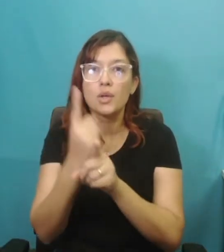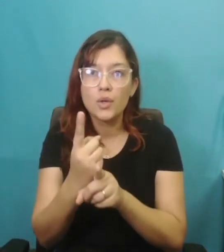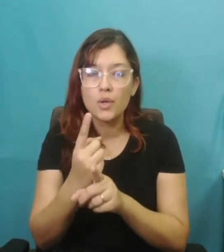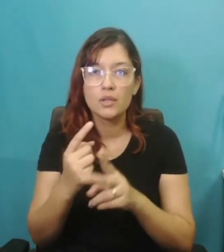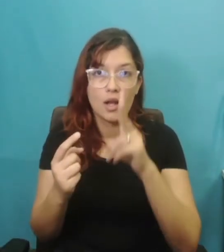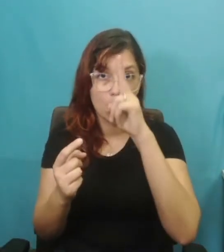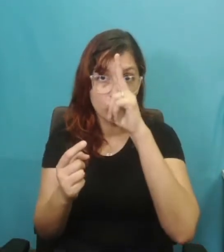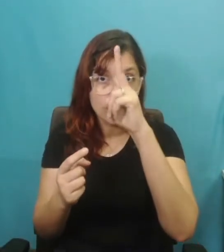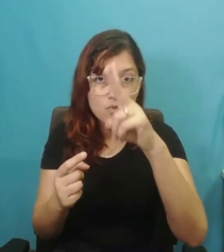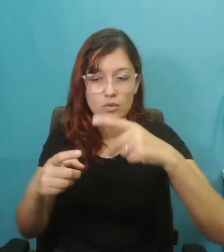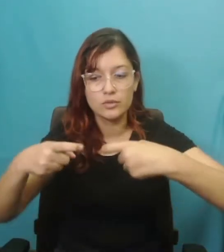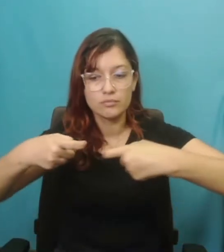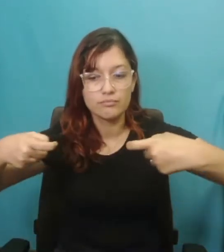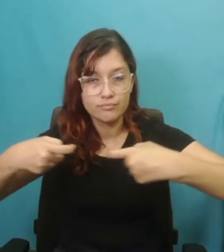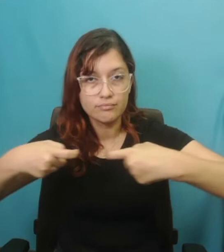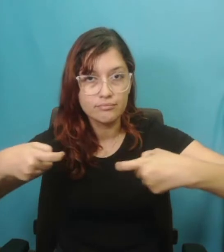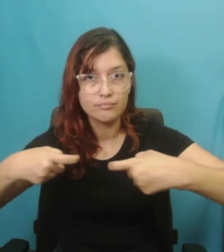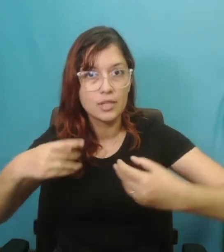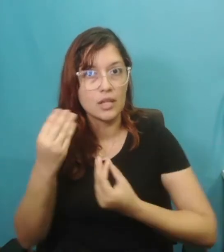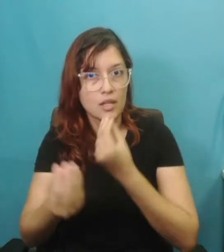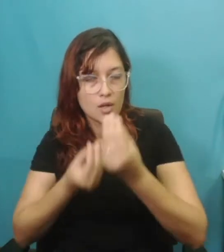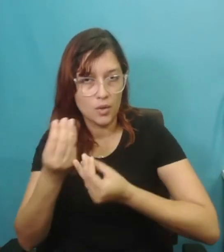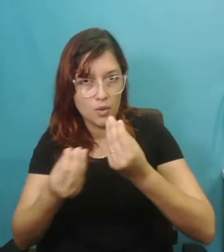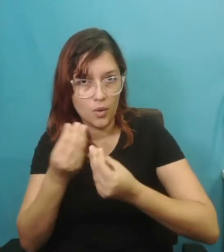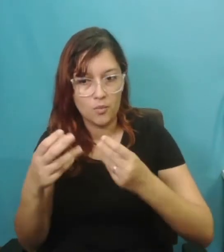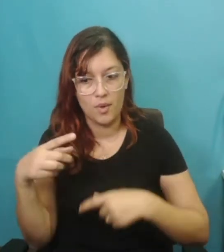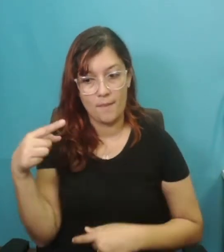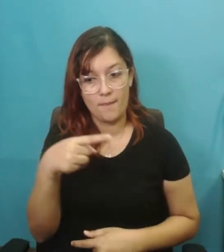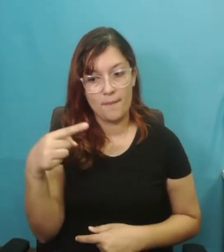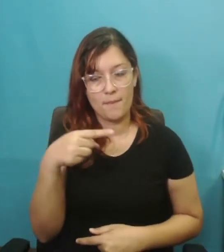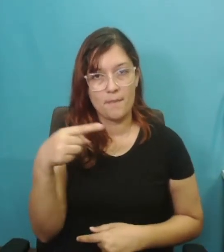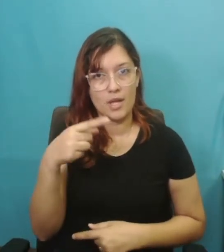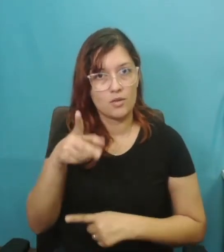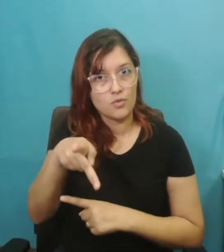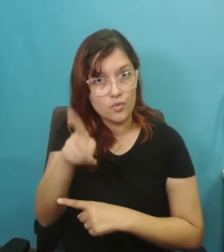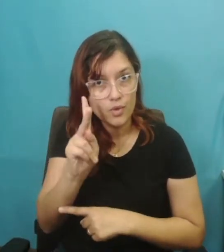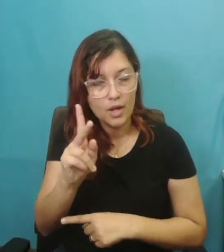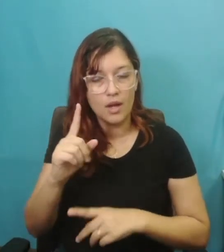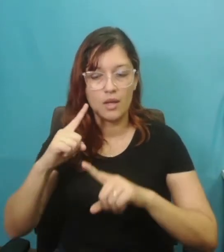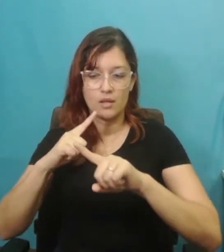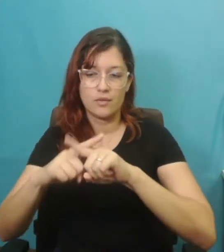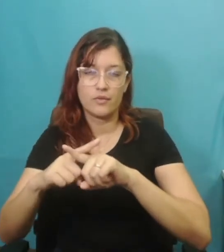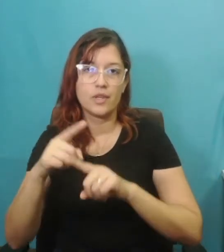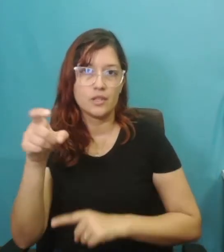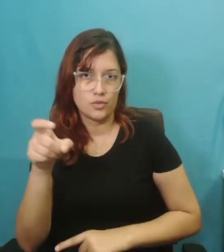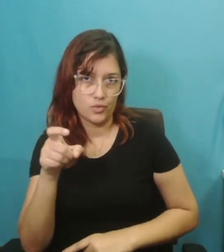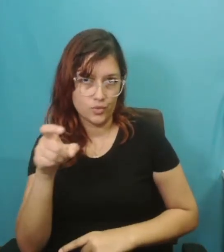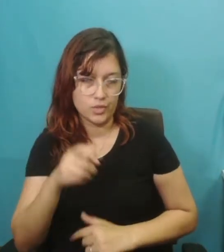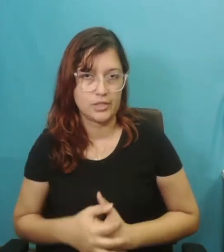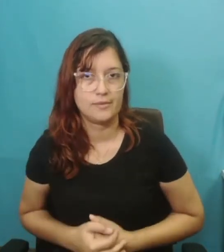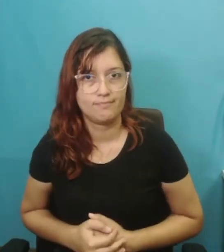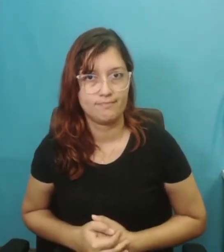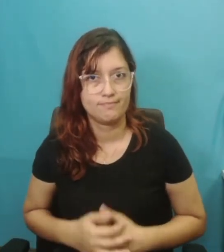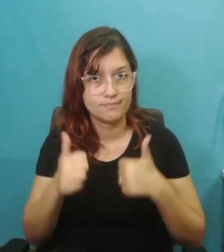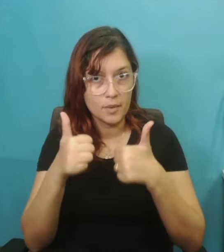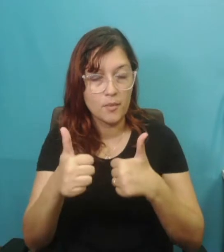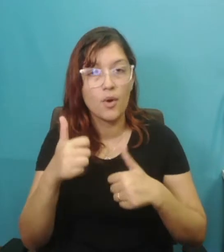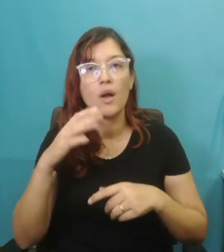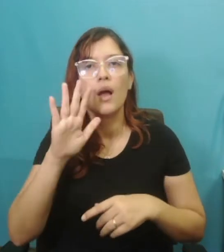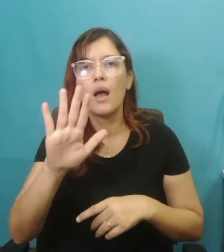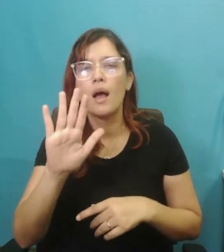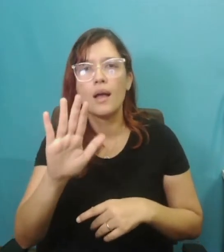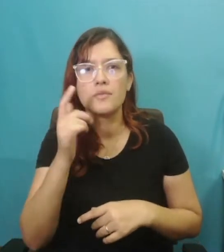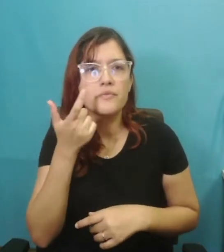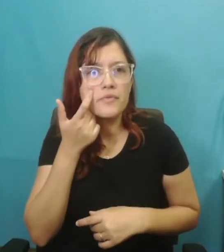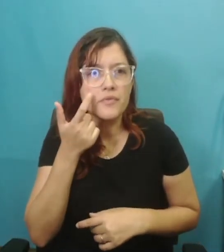Então, para encontrar a força elástica, eu vou multiplicar menos K